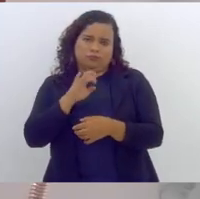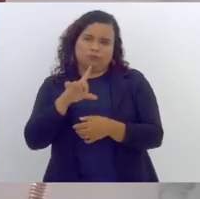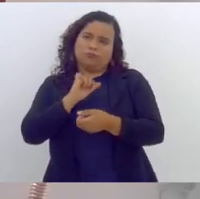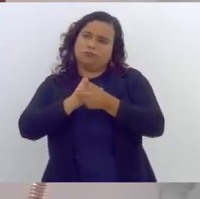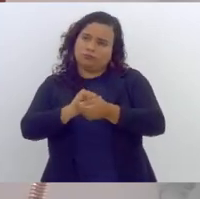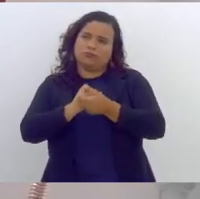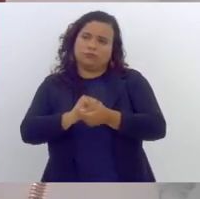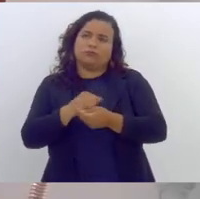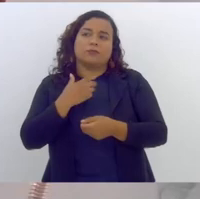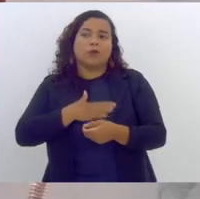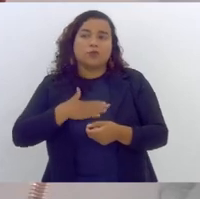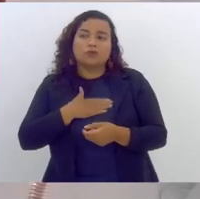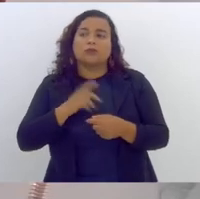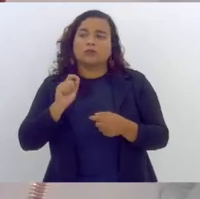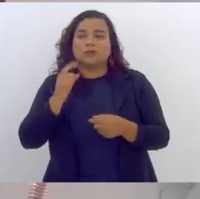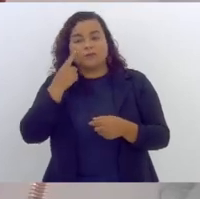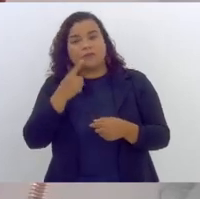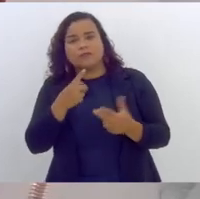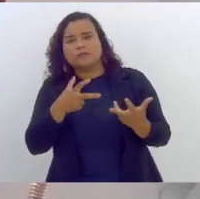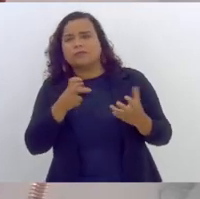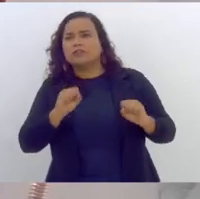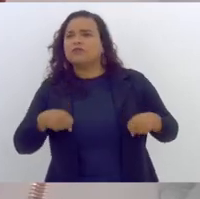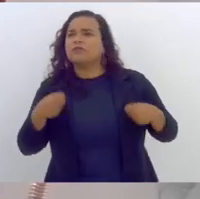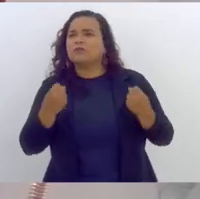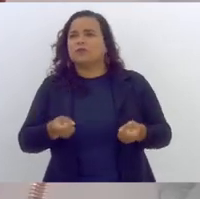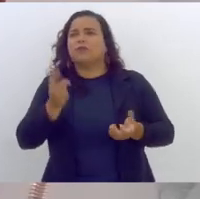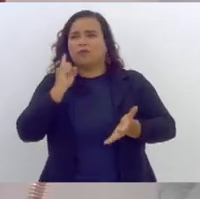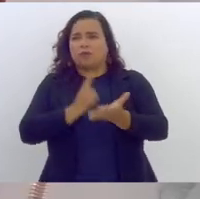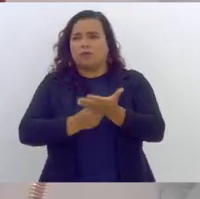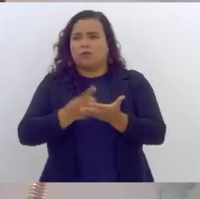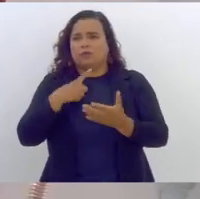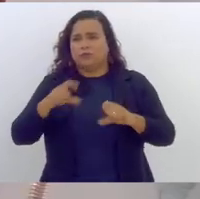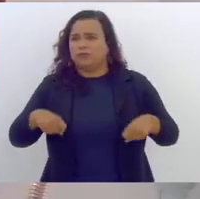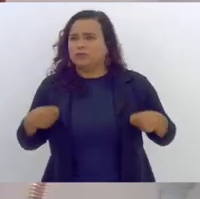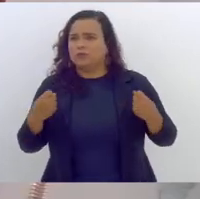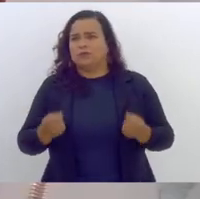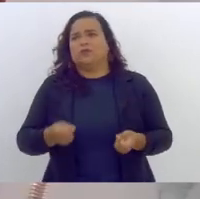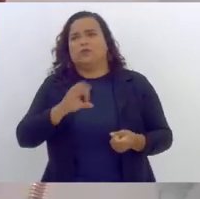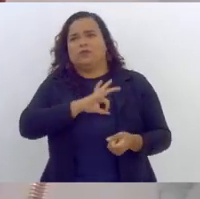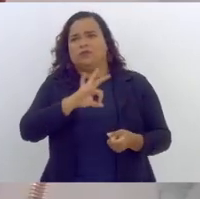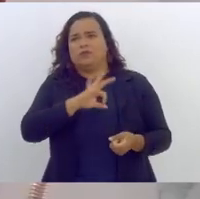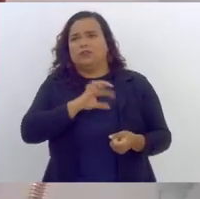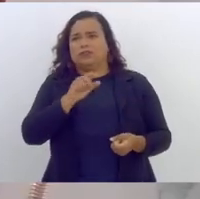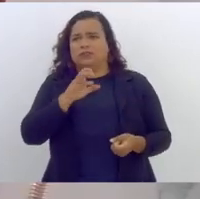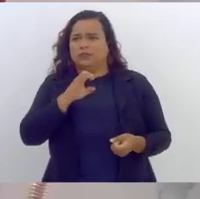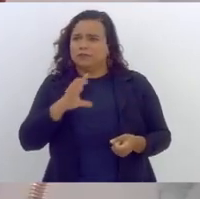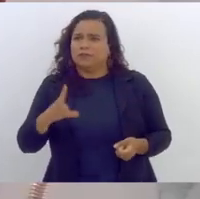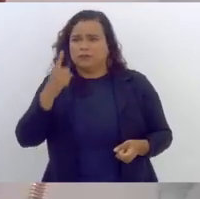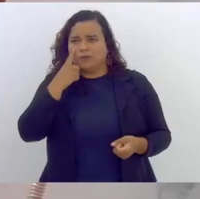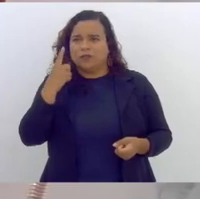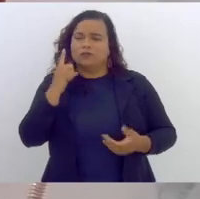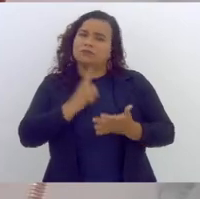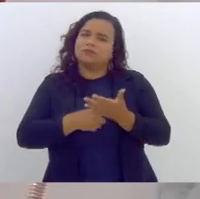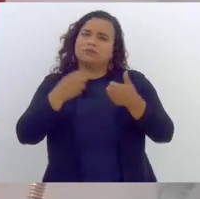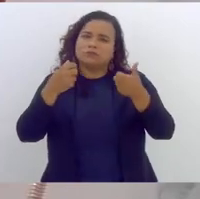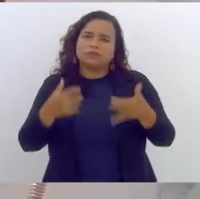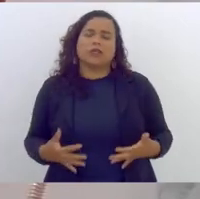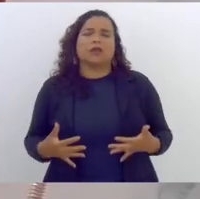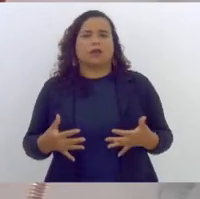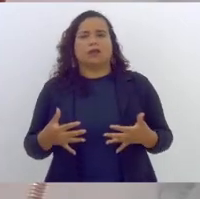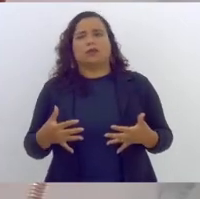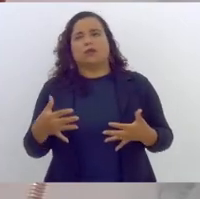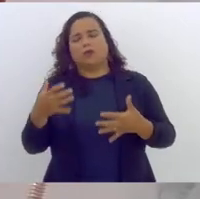o que eu gostaria muito é o esforço que a gente saísse daqui com esse compromisso de esforço da Polícia Civil e jogar limpo com cada concurso